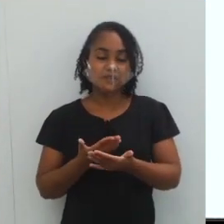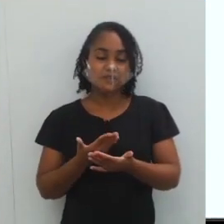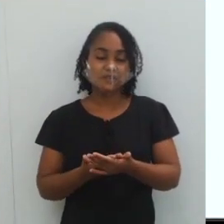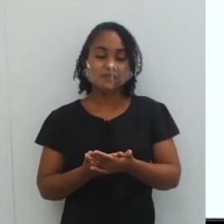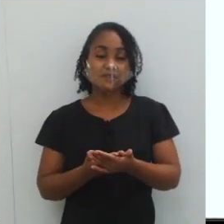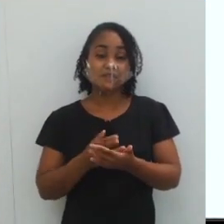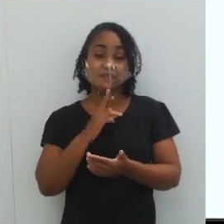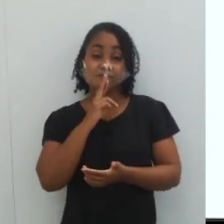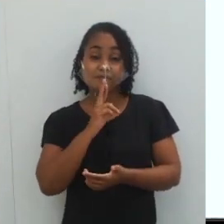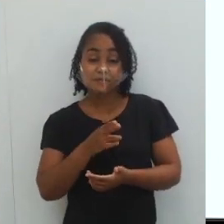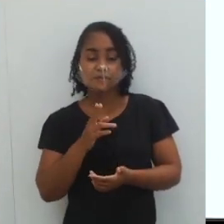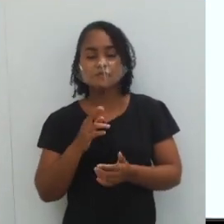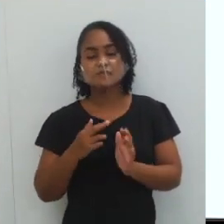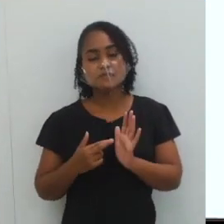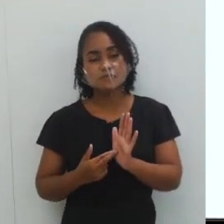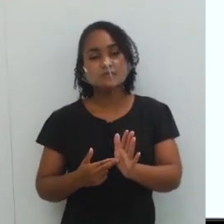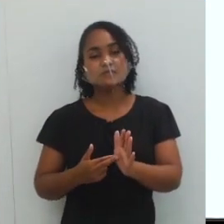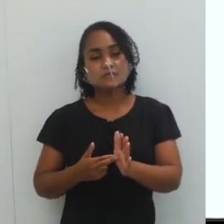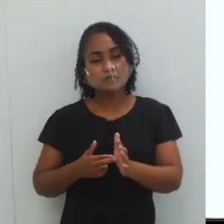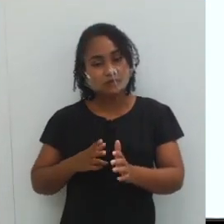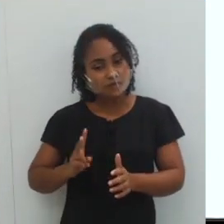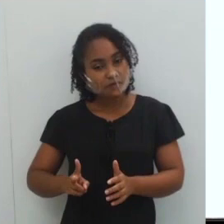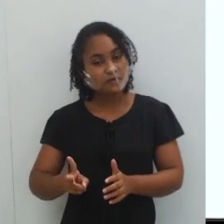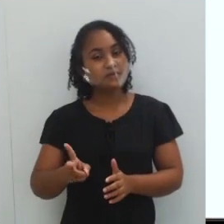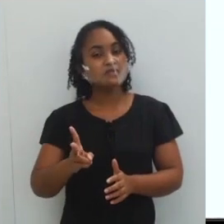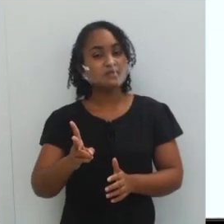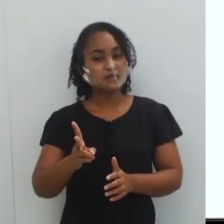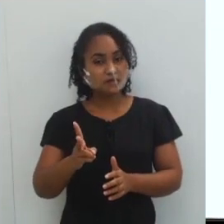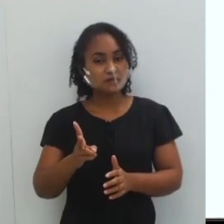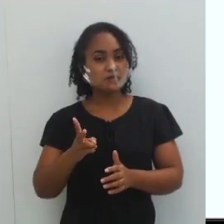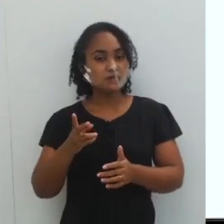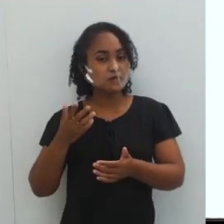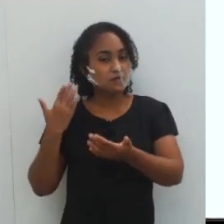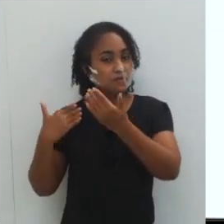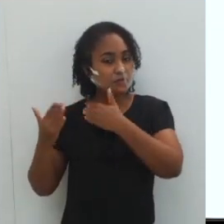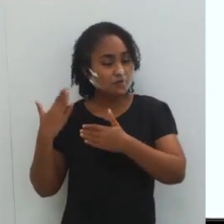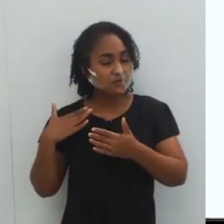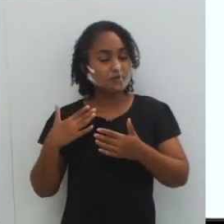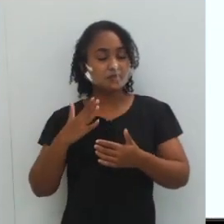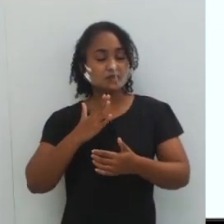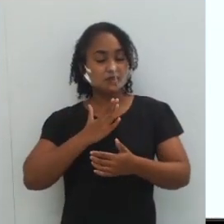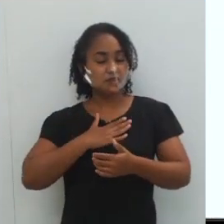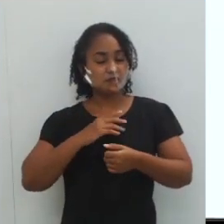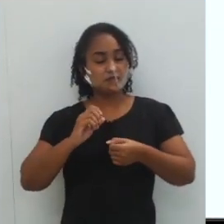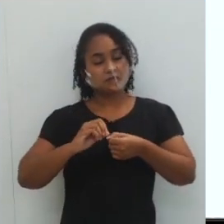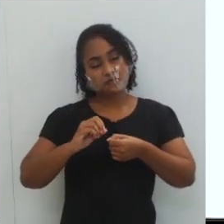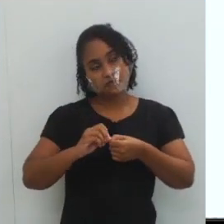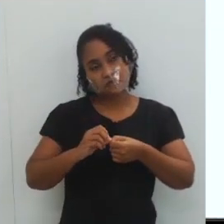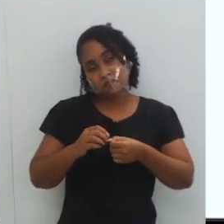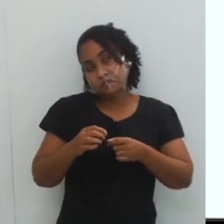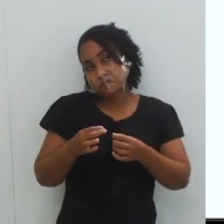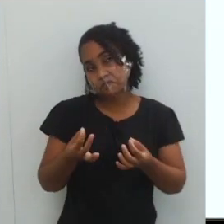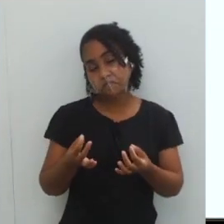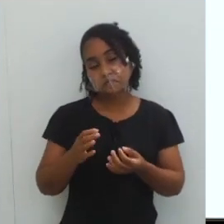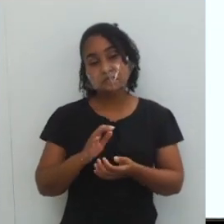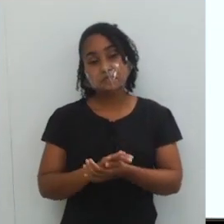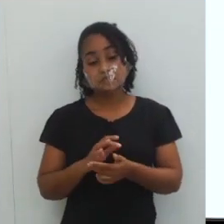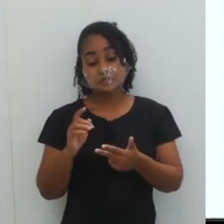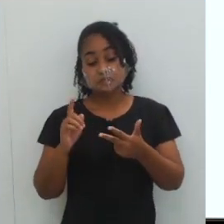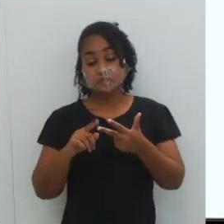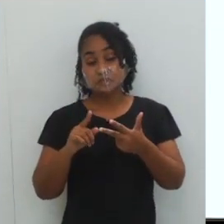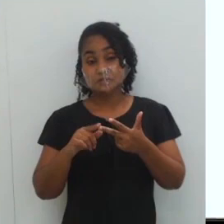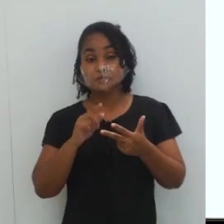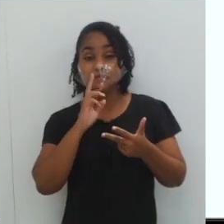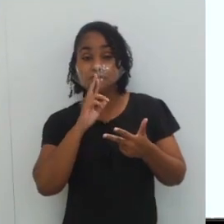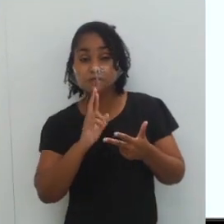A resposta já automaticamente o past continuous. Eu estava fazendo tal coisa. E aí